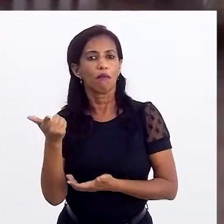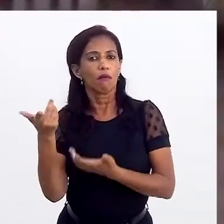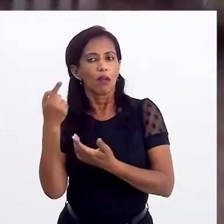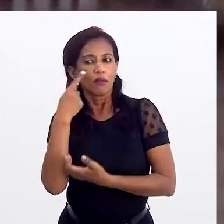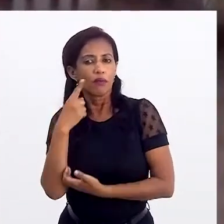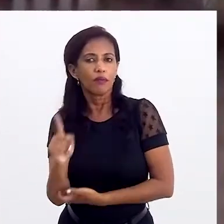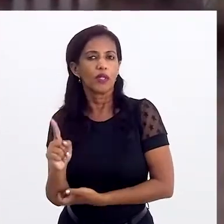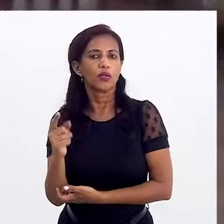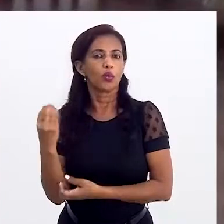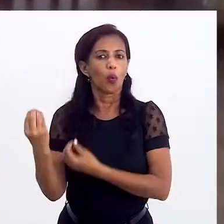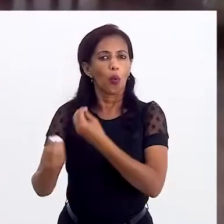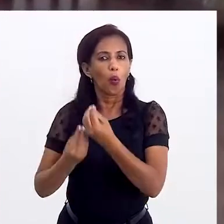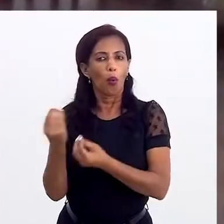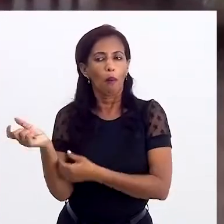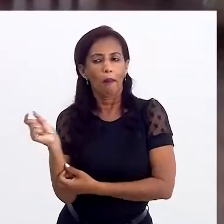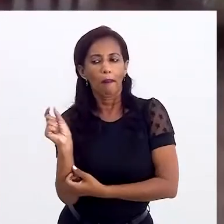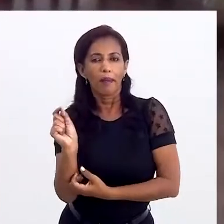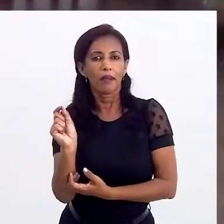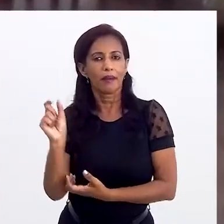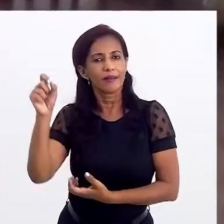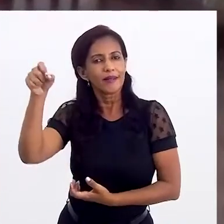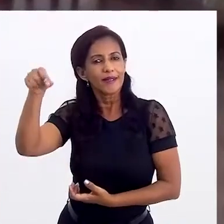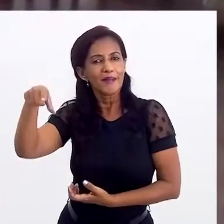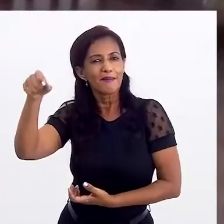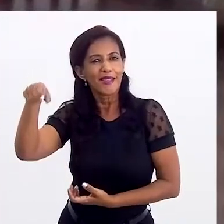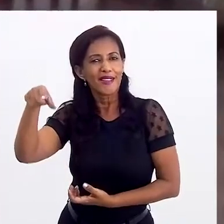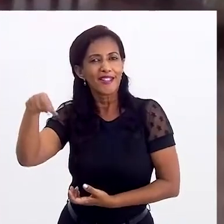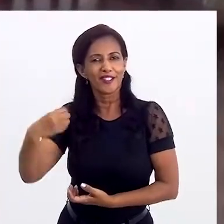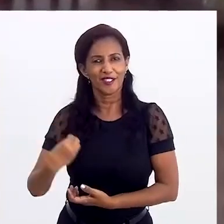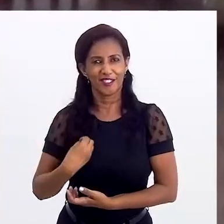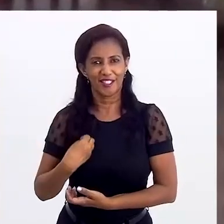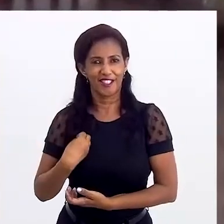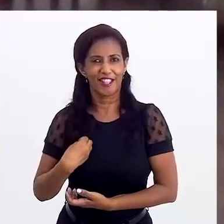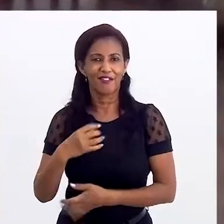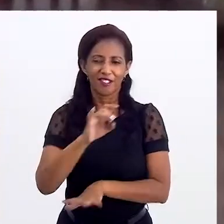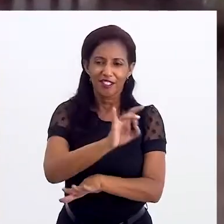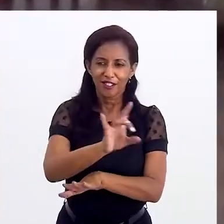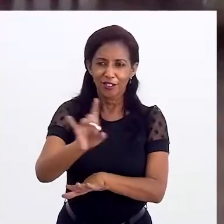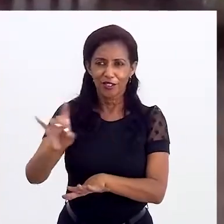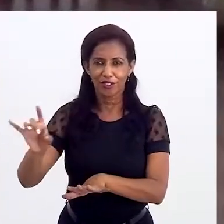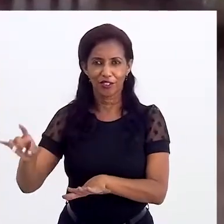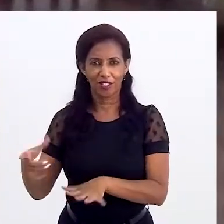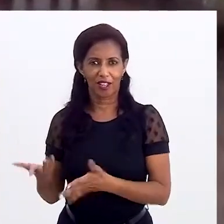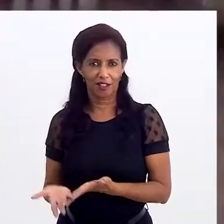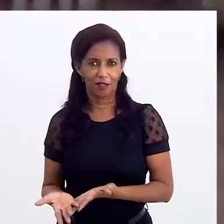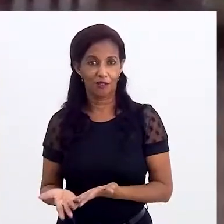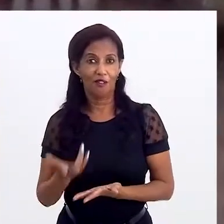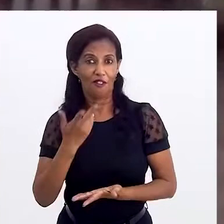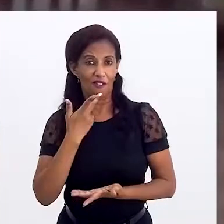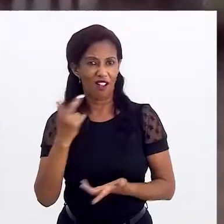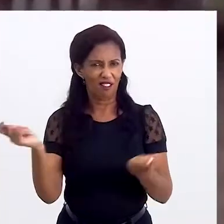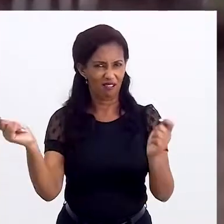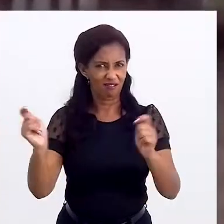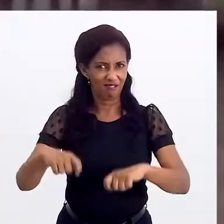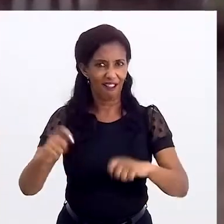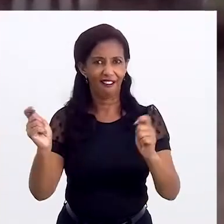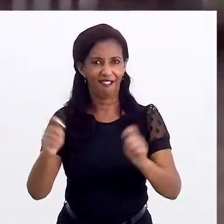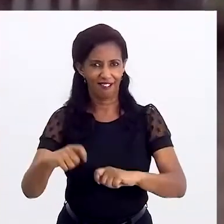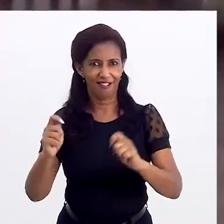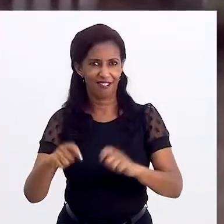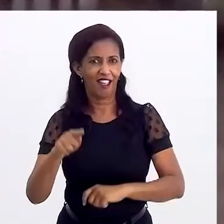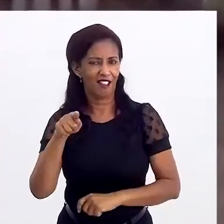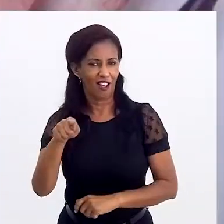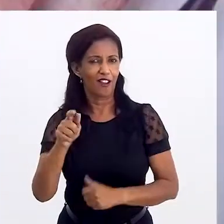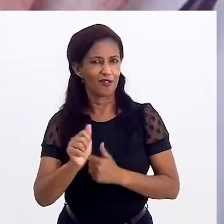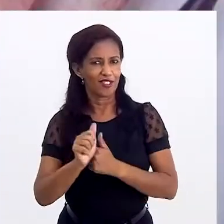sempre considero isso como uma pequena semente ali que eu estou ajudando a colocar na vida de cada um. Dizendo, é